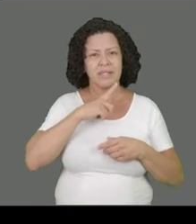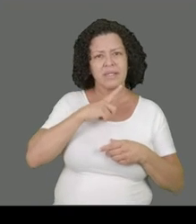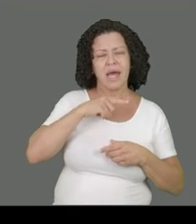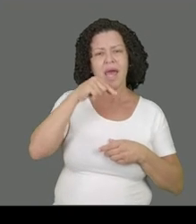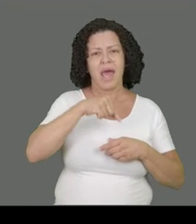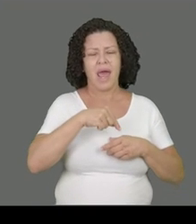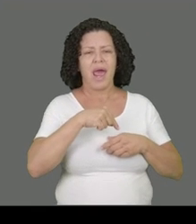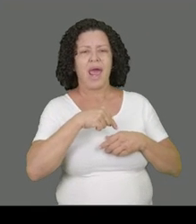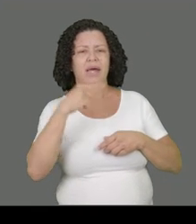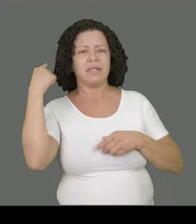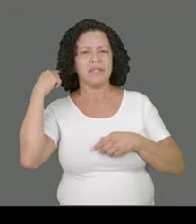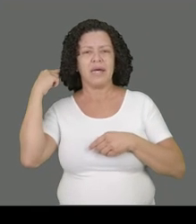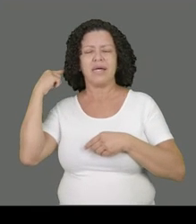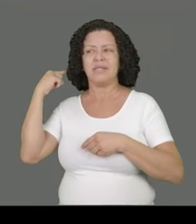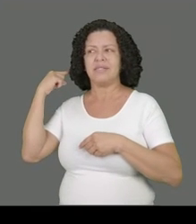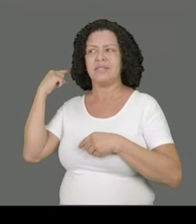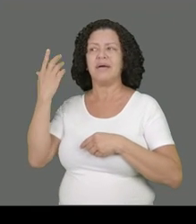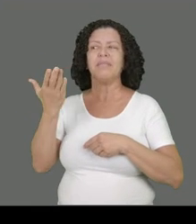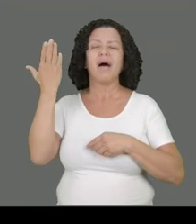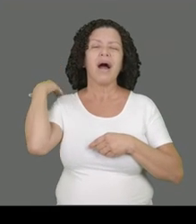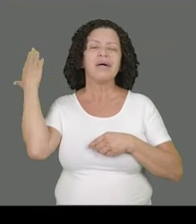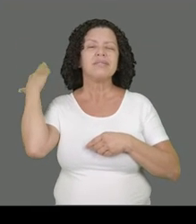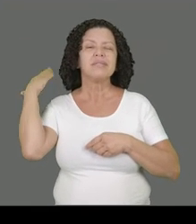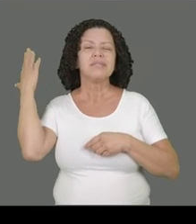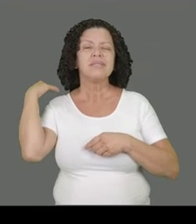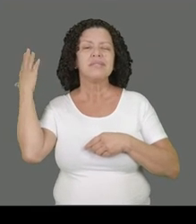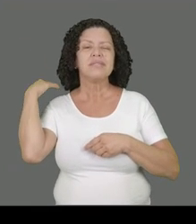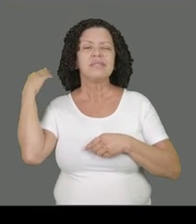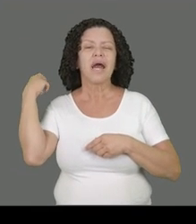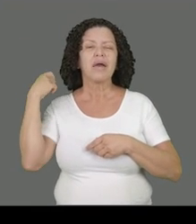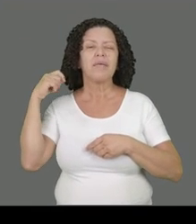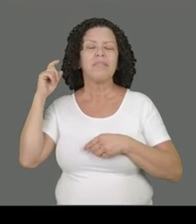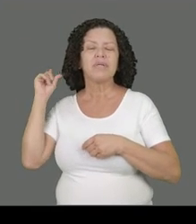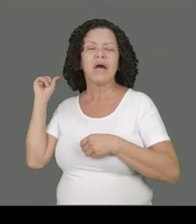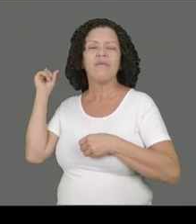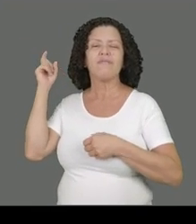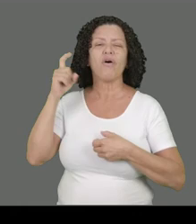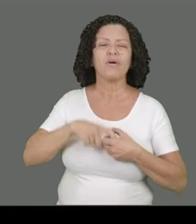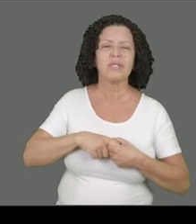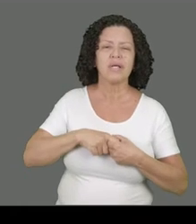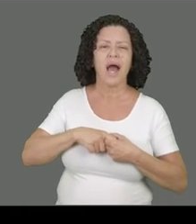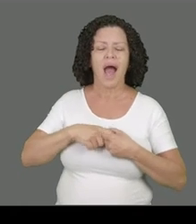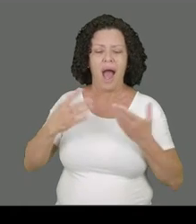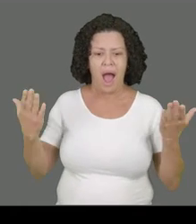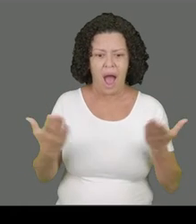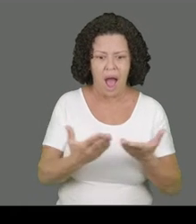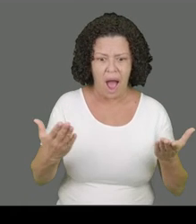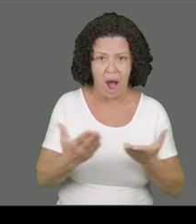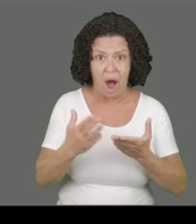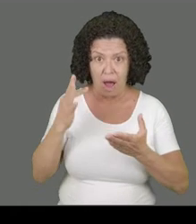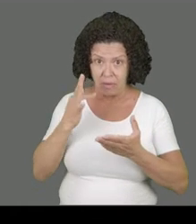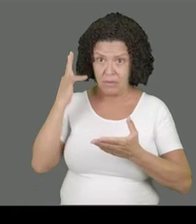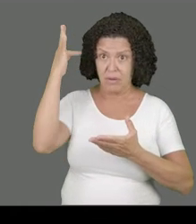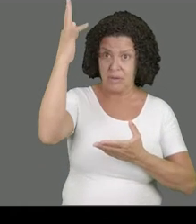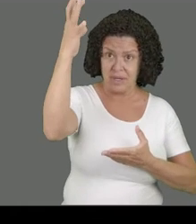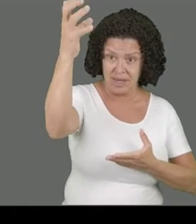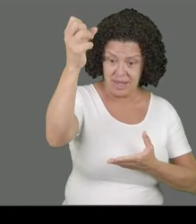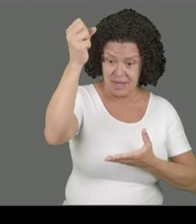Luiz, se temos esse passado a resgatar, um presente para viver, porque estamos construindo um futuro.